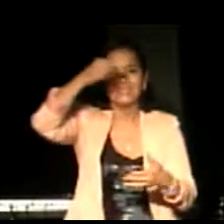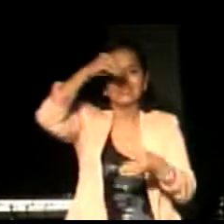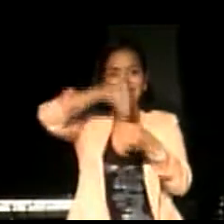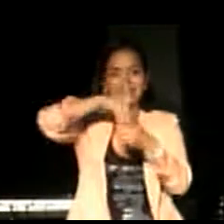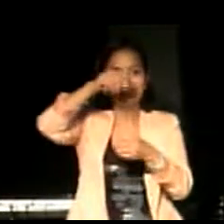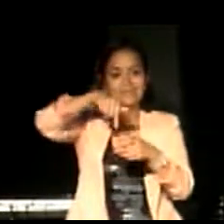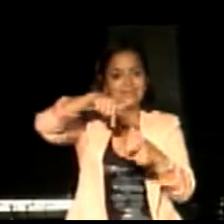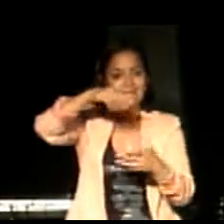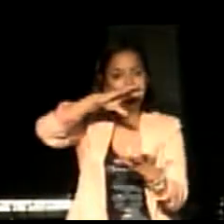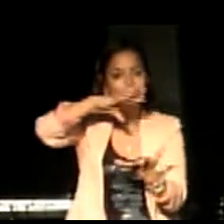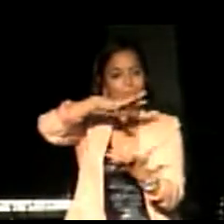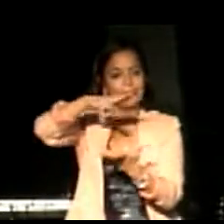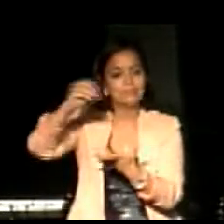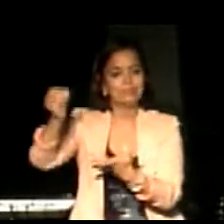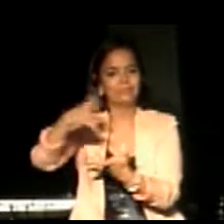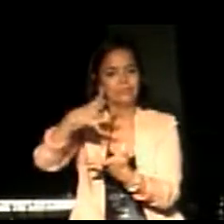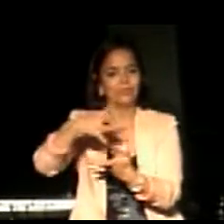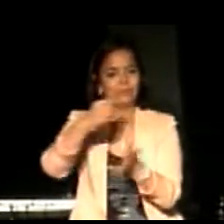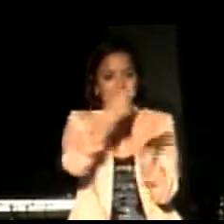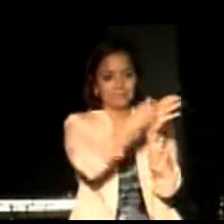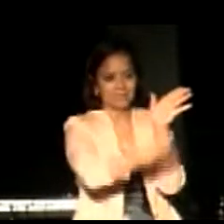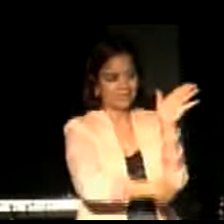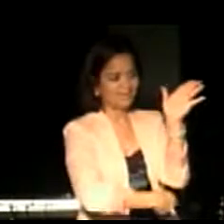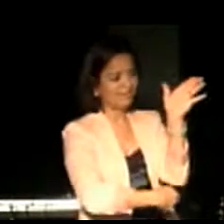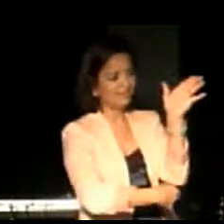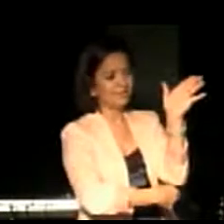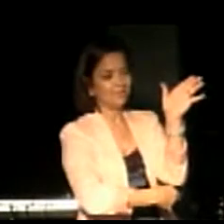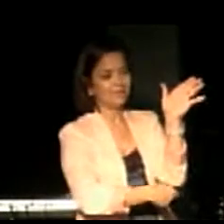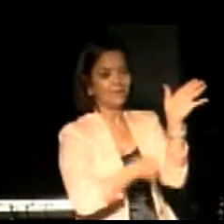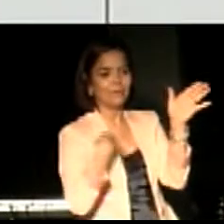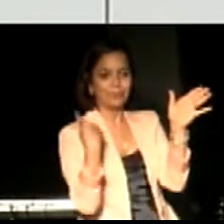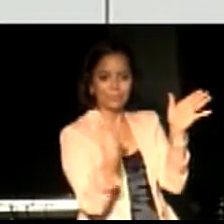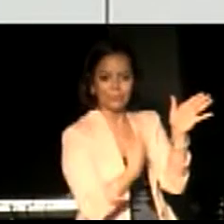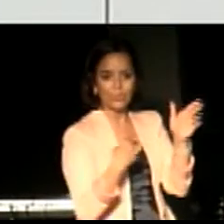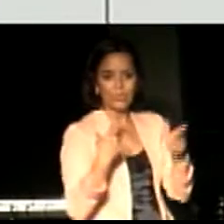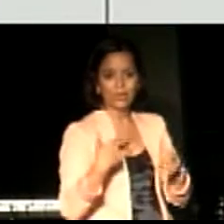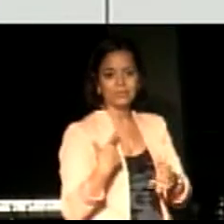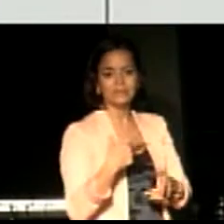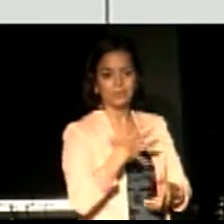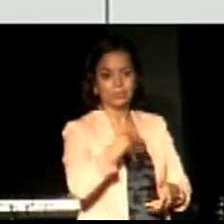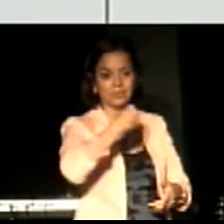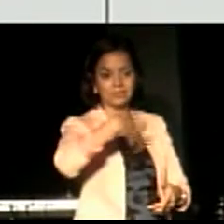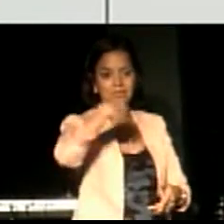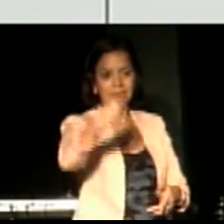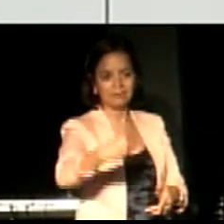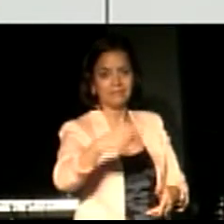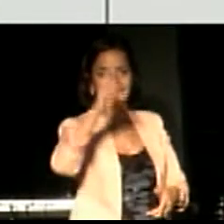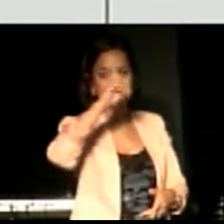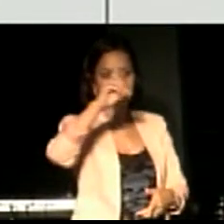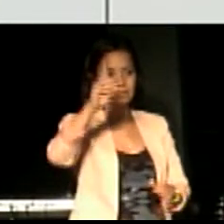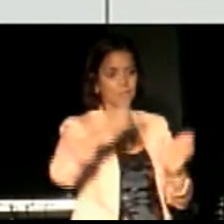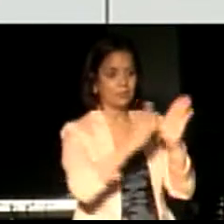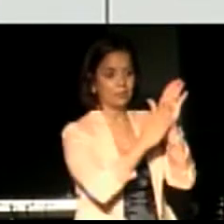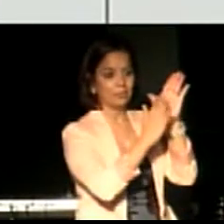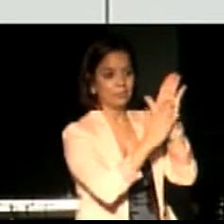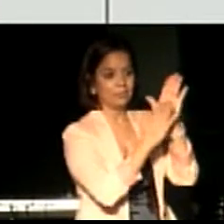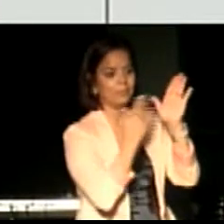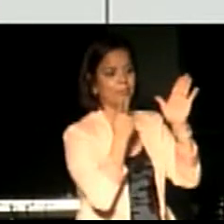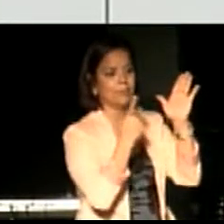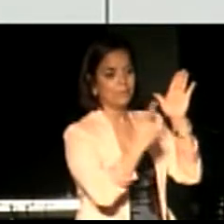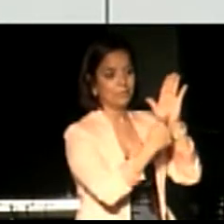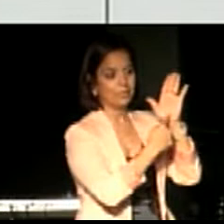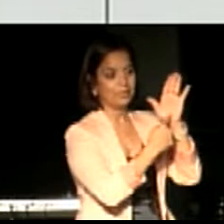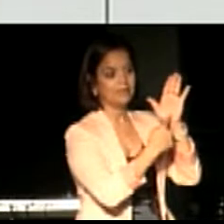diz o texto bíblico, nós somos herdeiros de Deus. A promessa é de